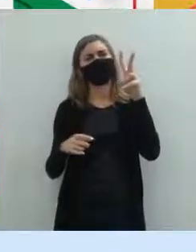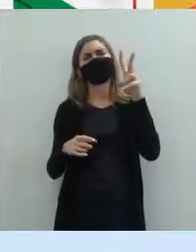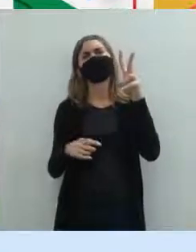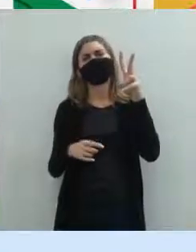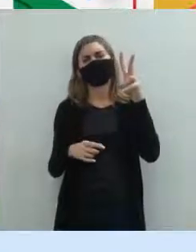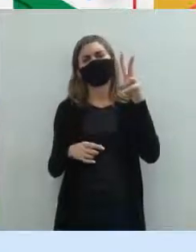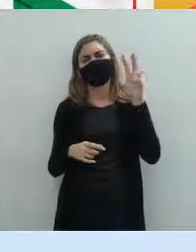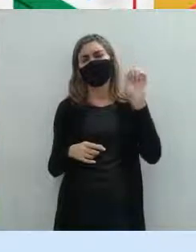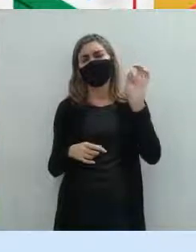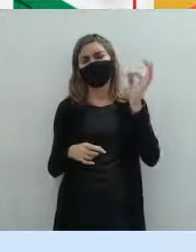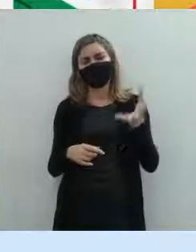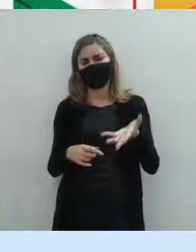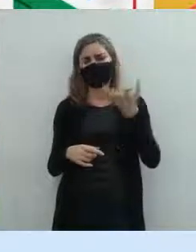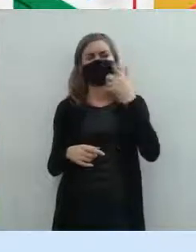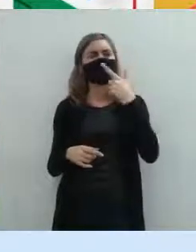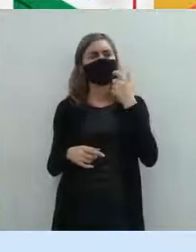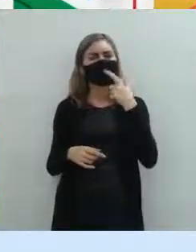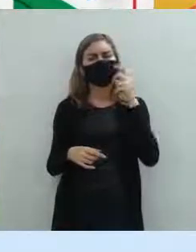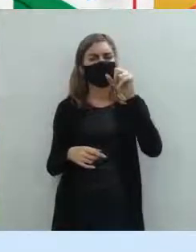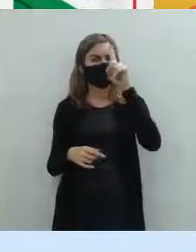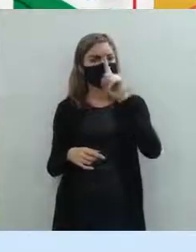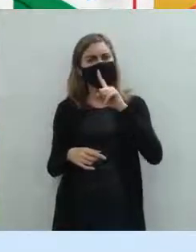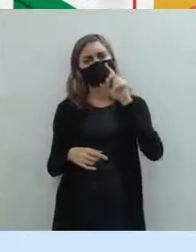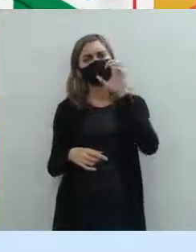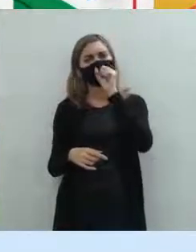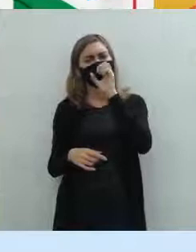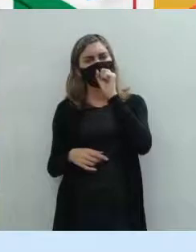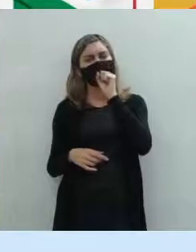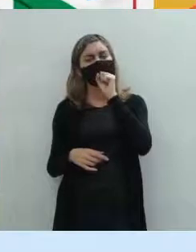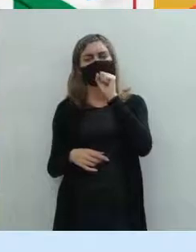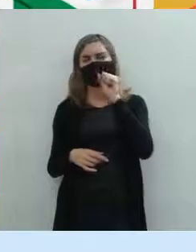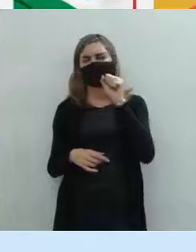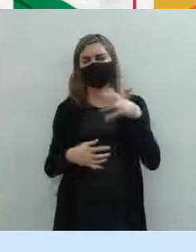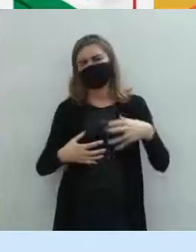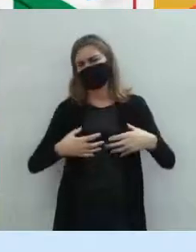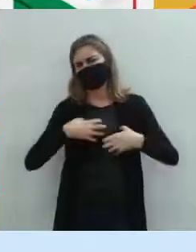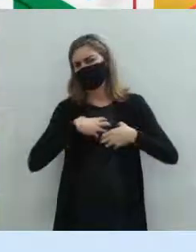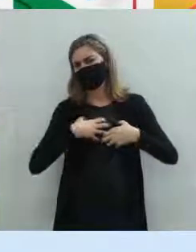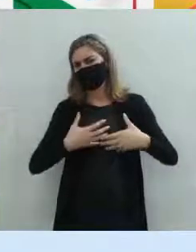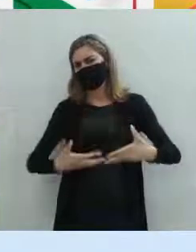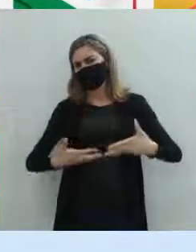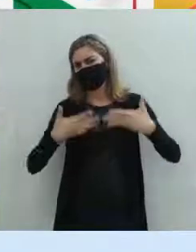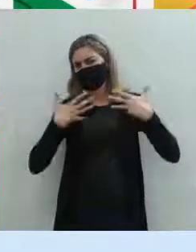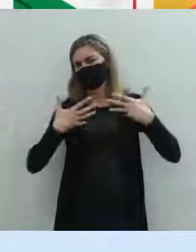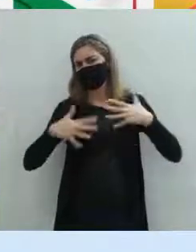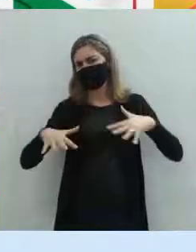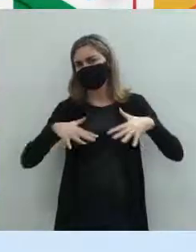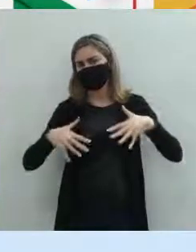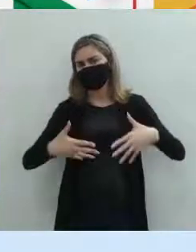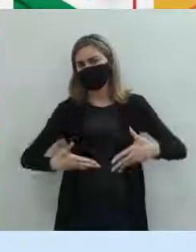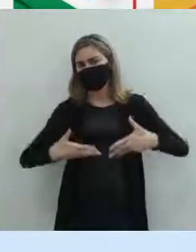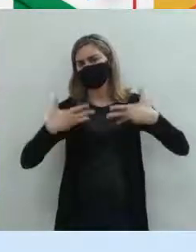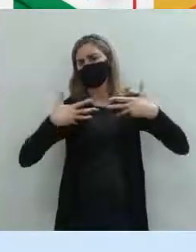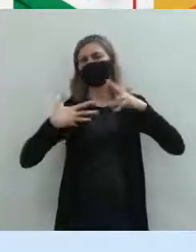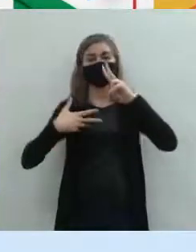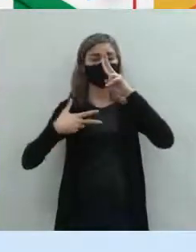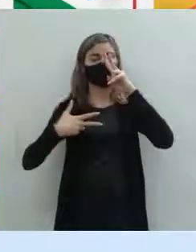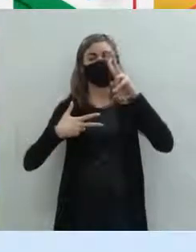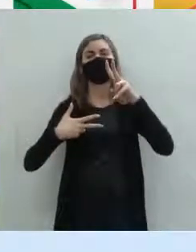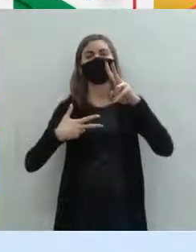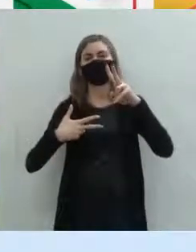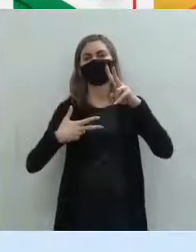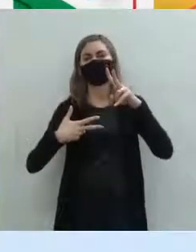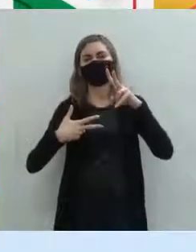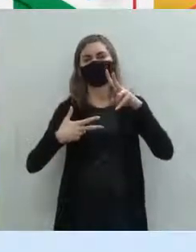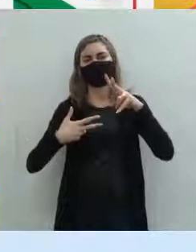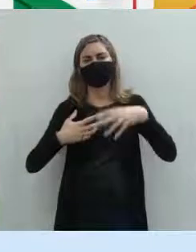a tonalidade de vermelho, amarelo, laranja, né? E dão uma sensação de adrenalina, de cor, de força, né?